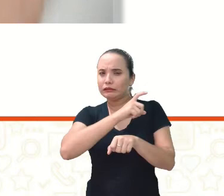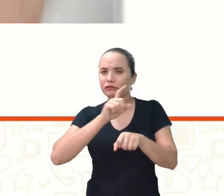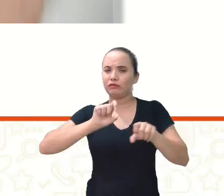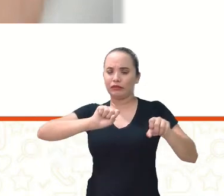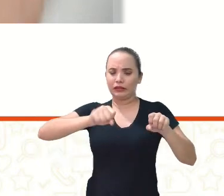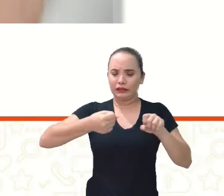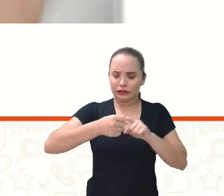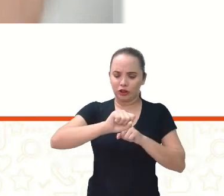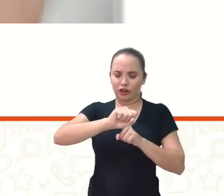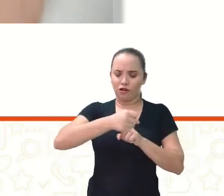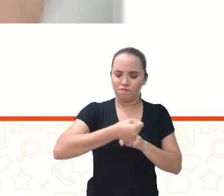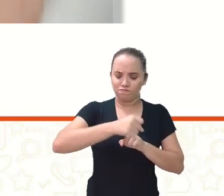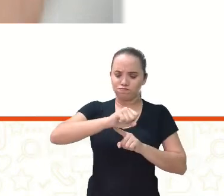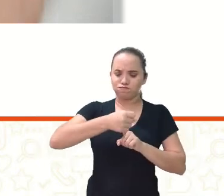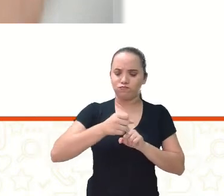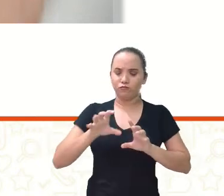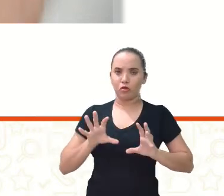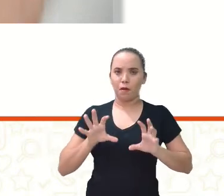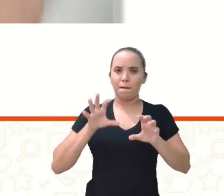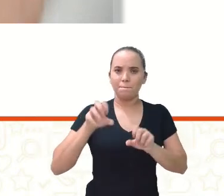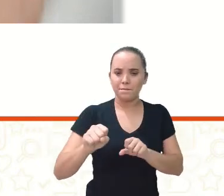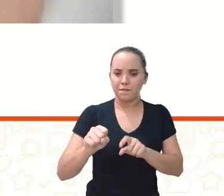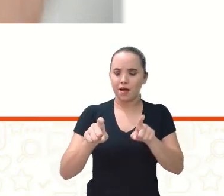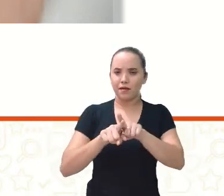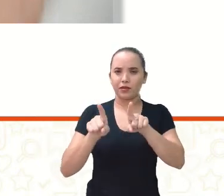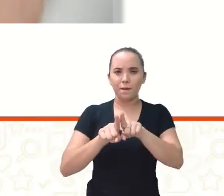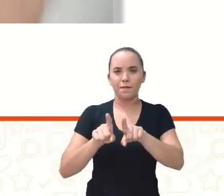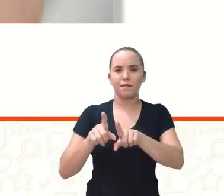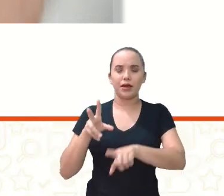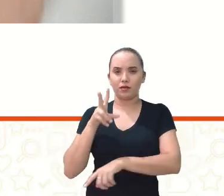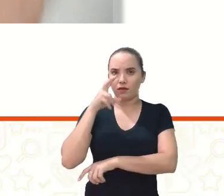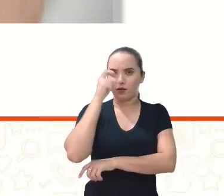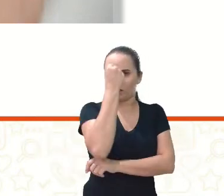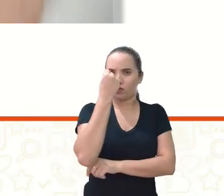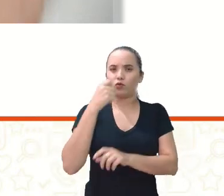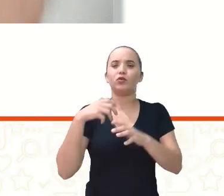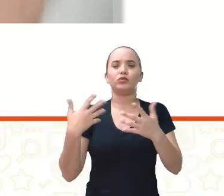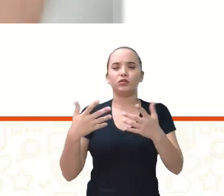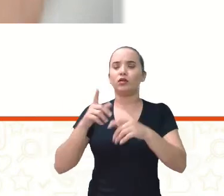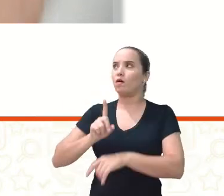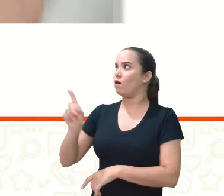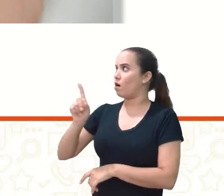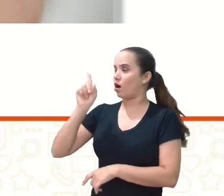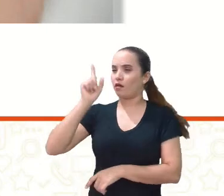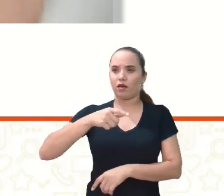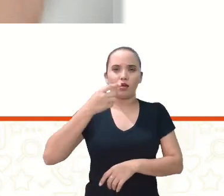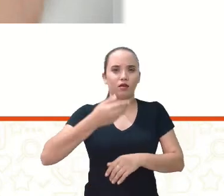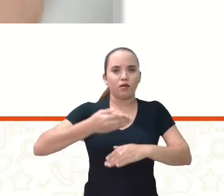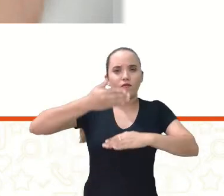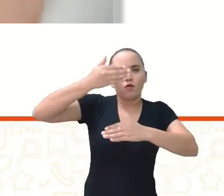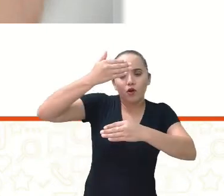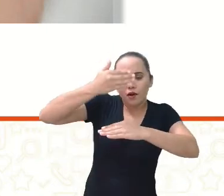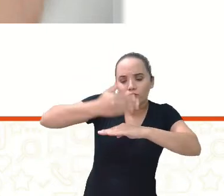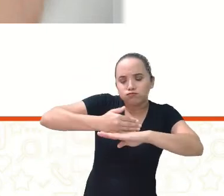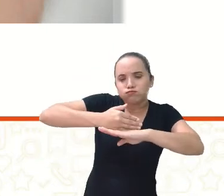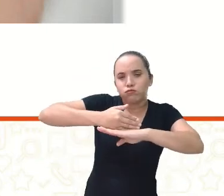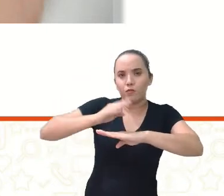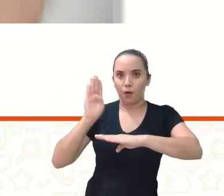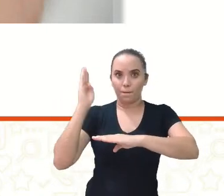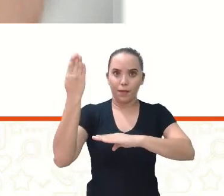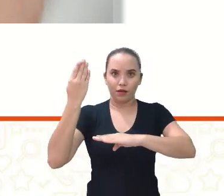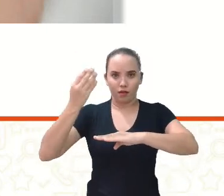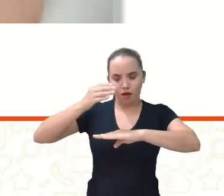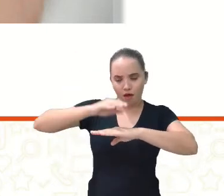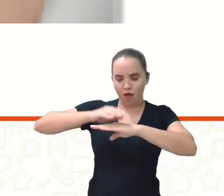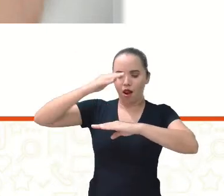pega, de força. Então, esse apontador, ele foi também fixado em um pedacinho de madeira e